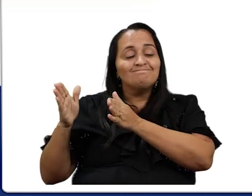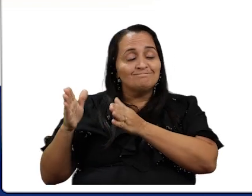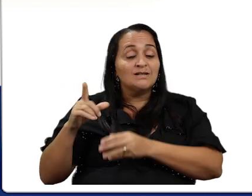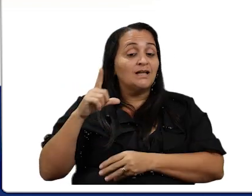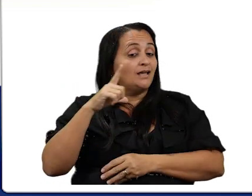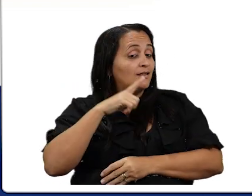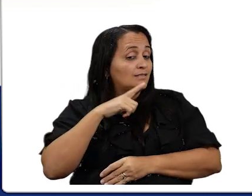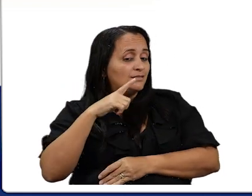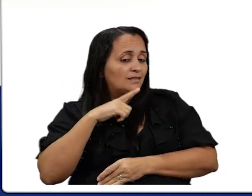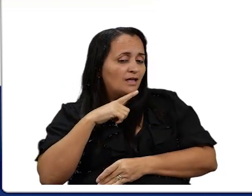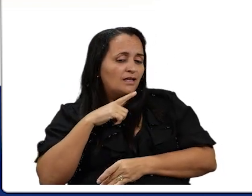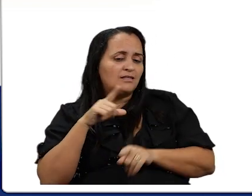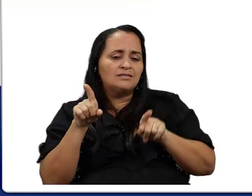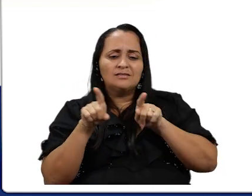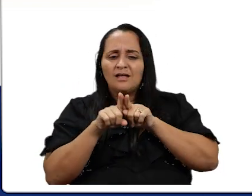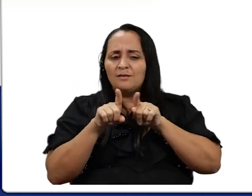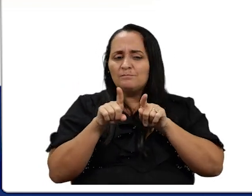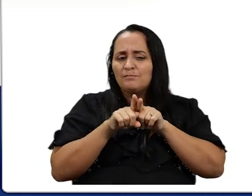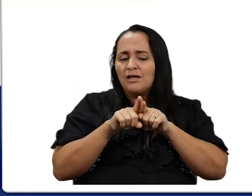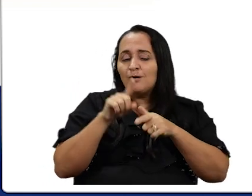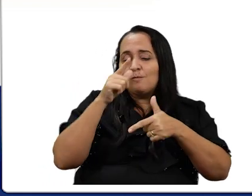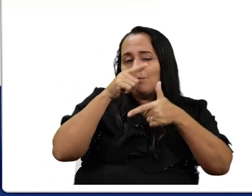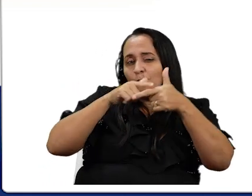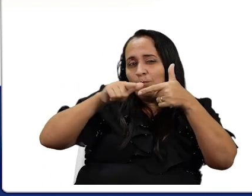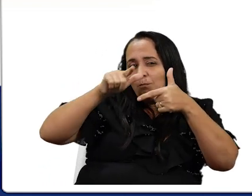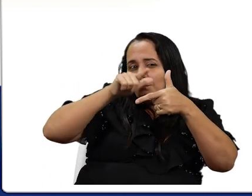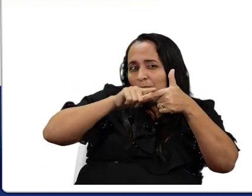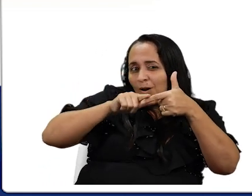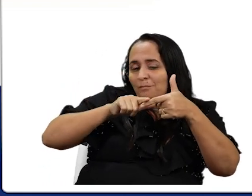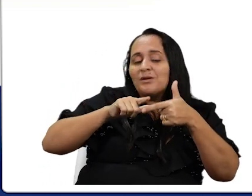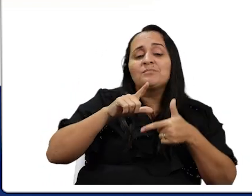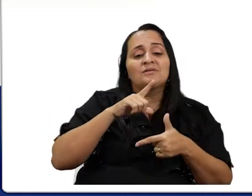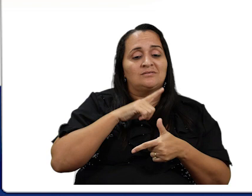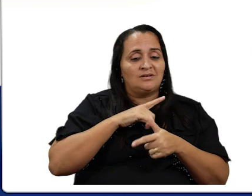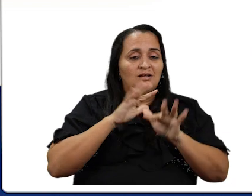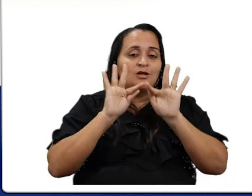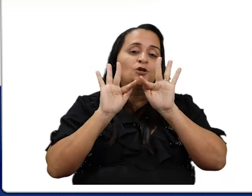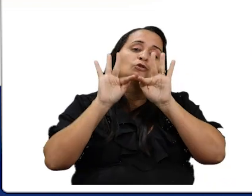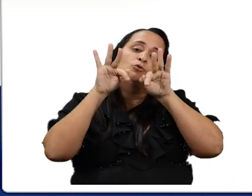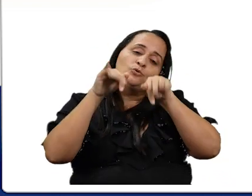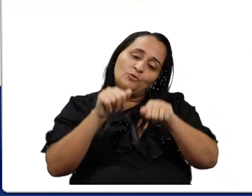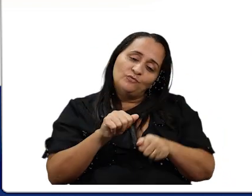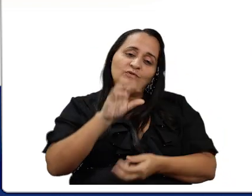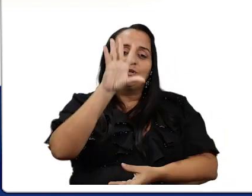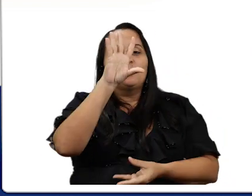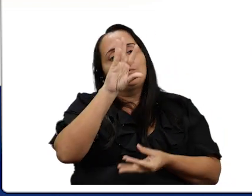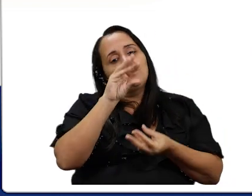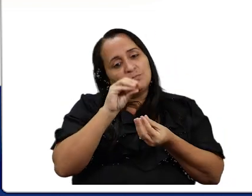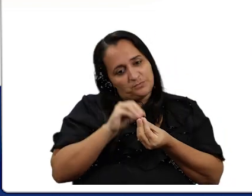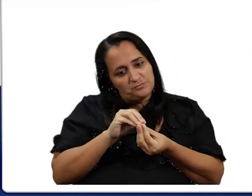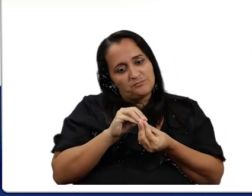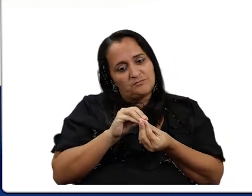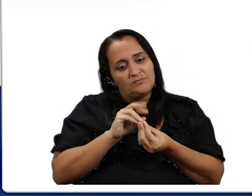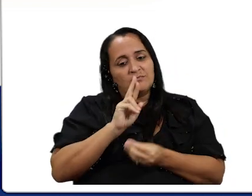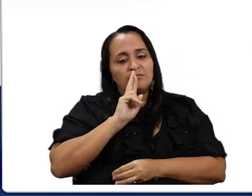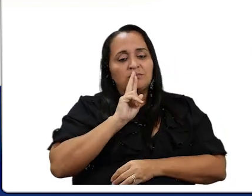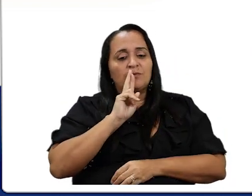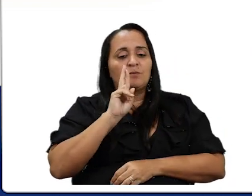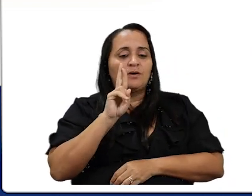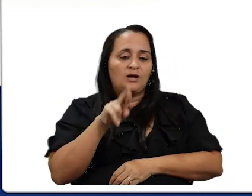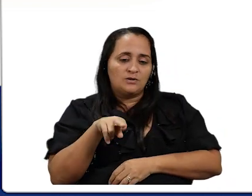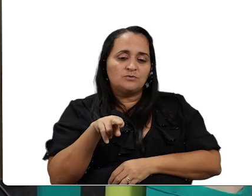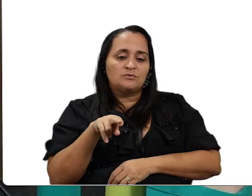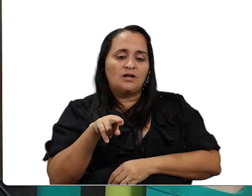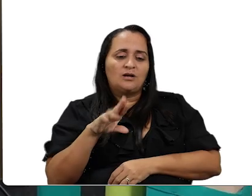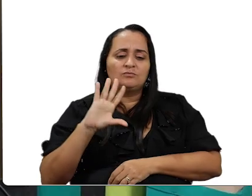vai ter um problema. E, por fim, a conclusão, que é o resultado desse